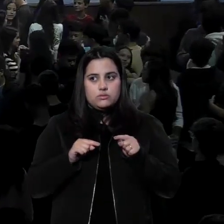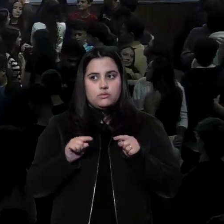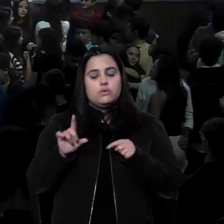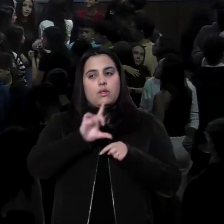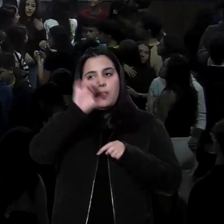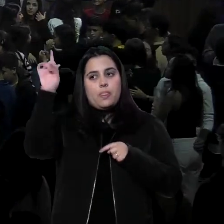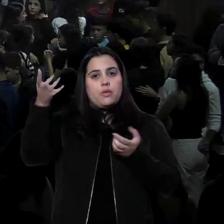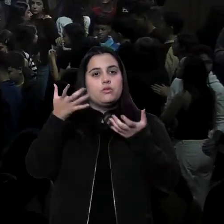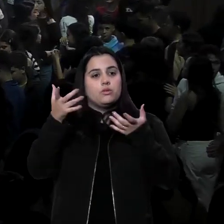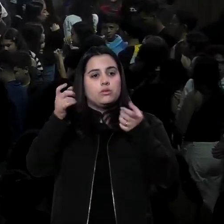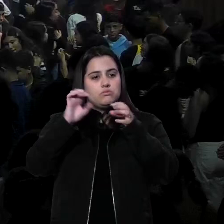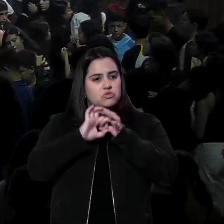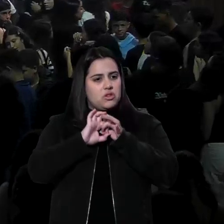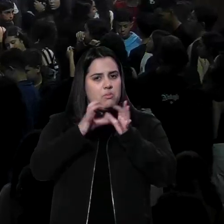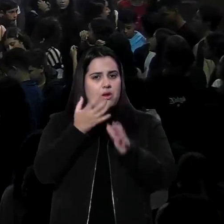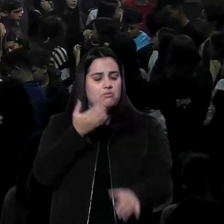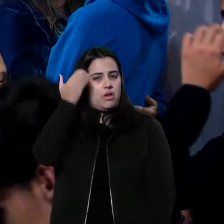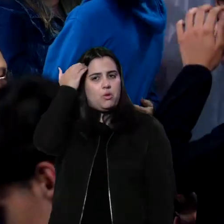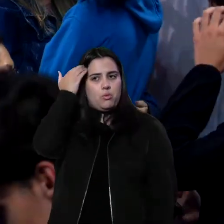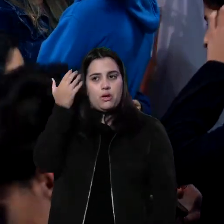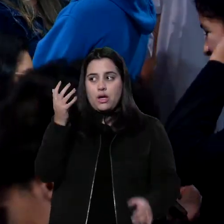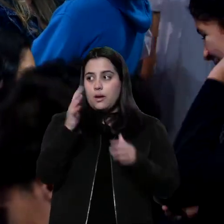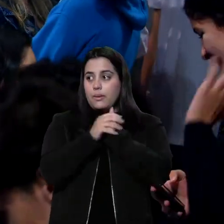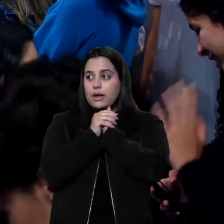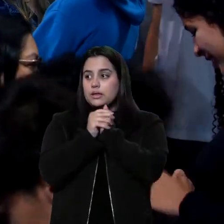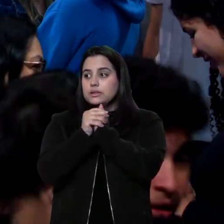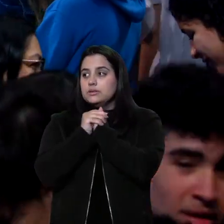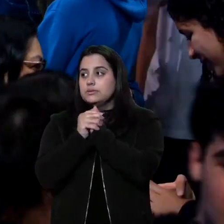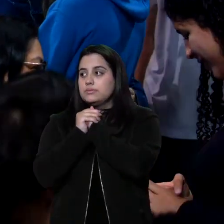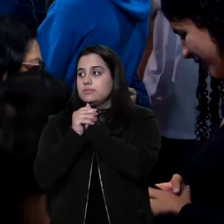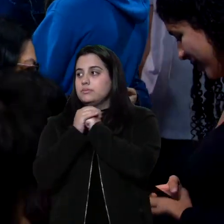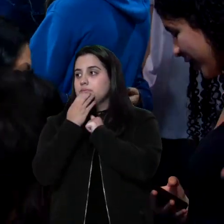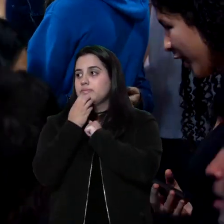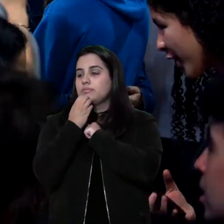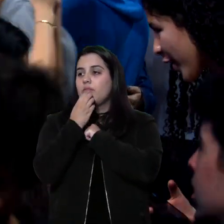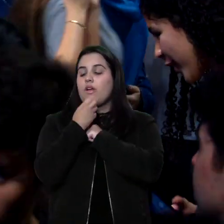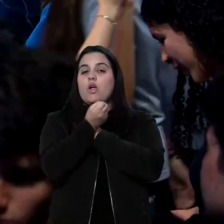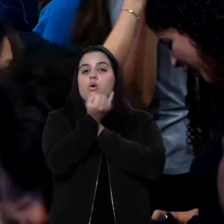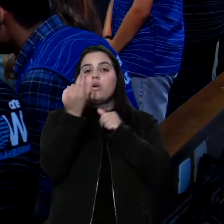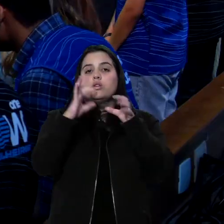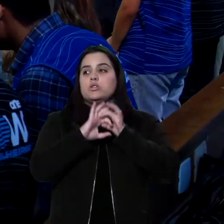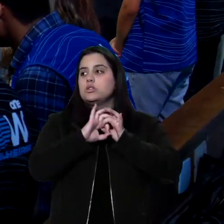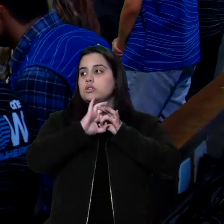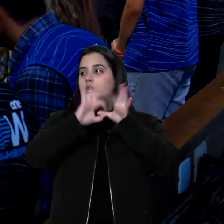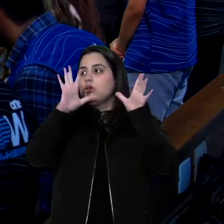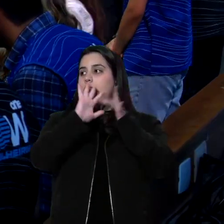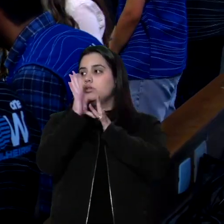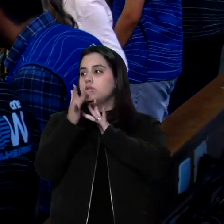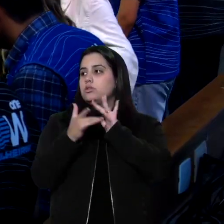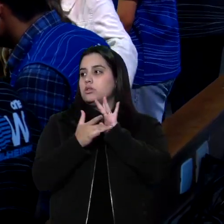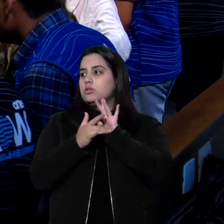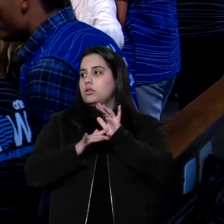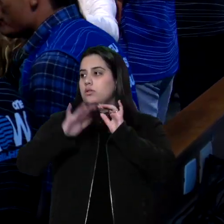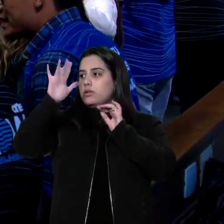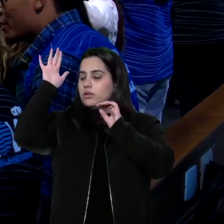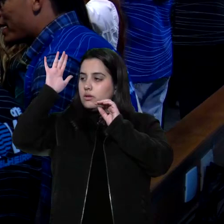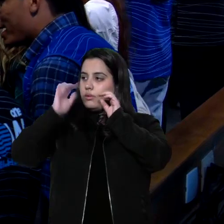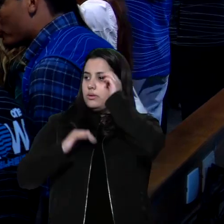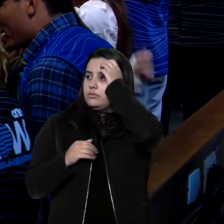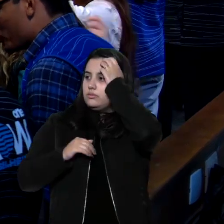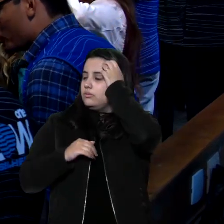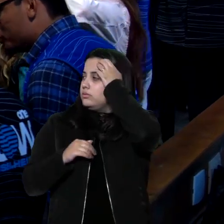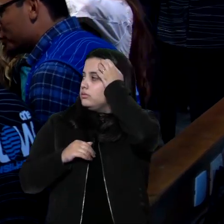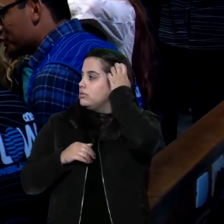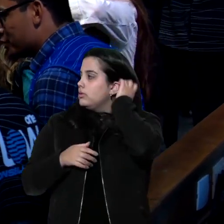Deus quer te liberar do tribunal essa noite, amém? Quantos são livres em Jesus? Levanta a sua mão.